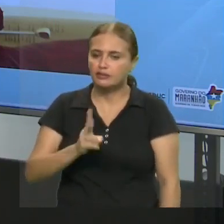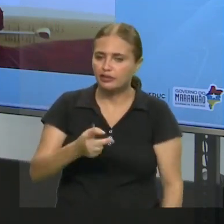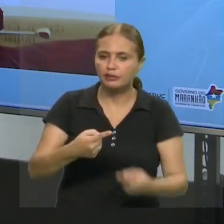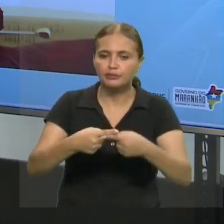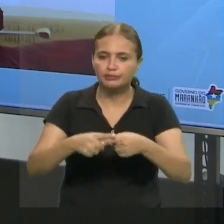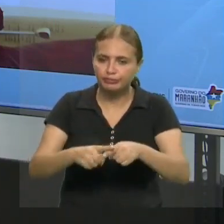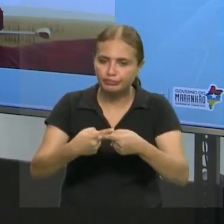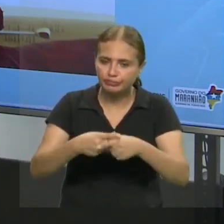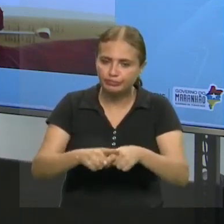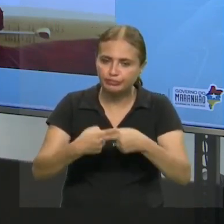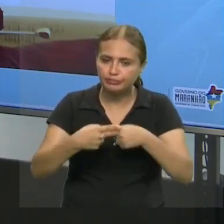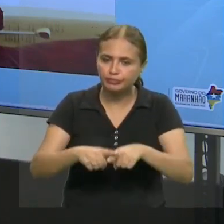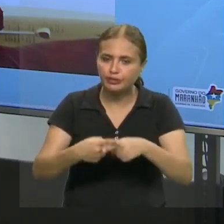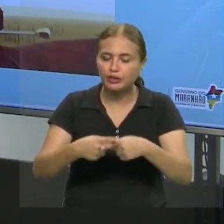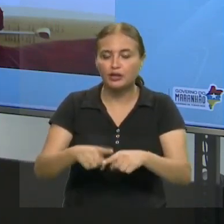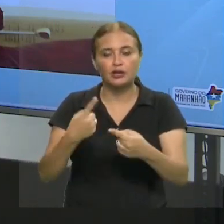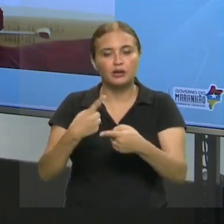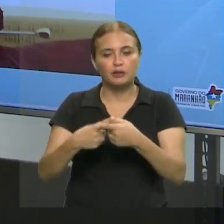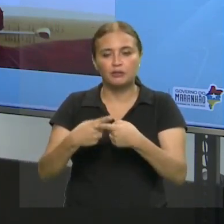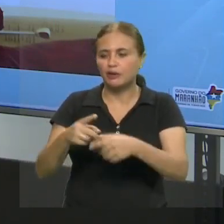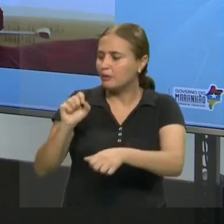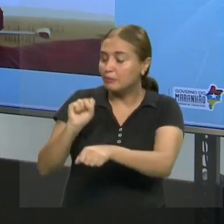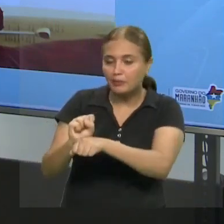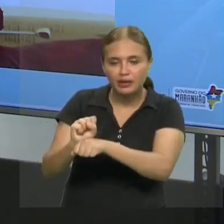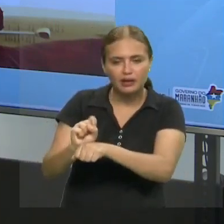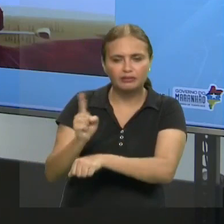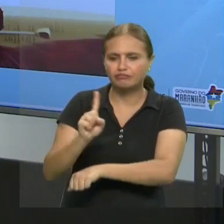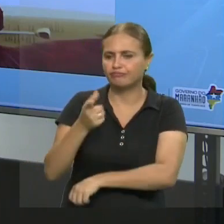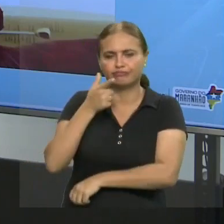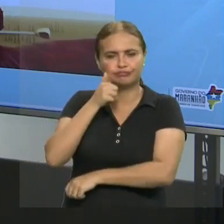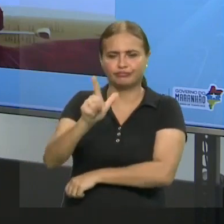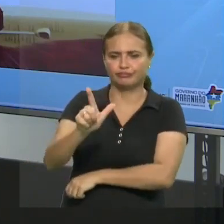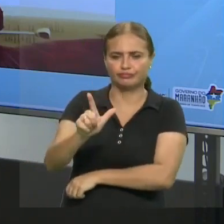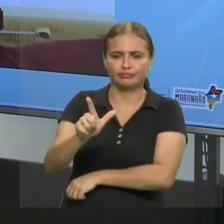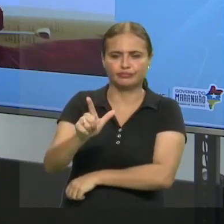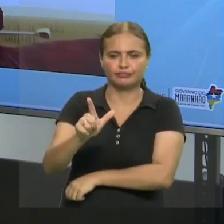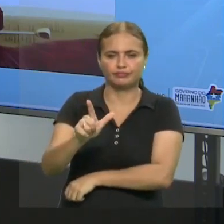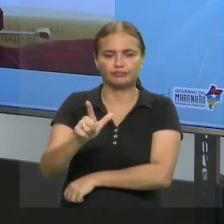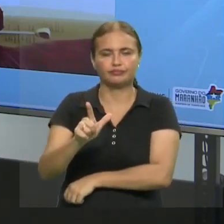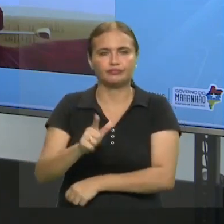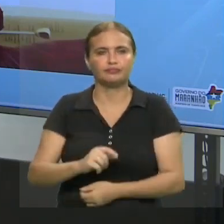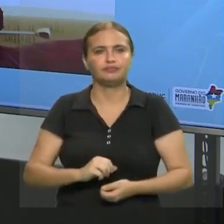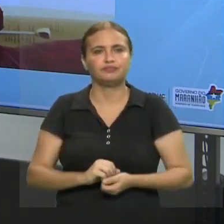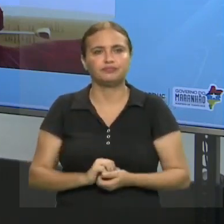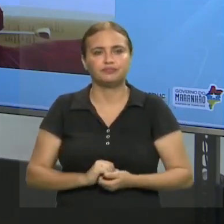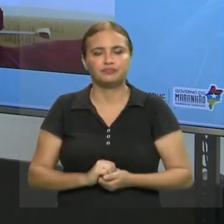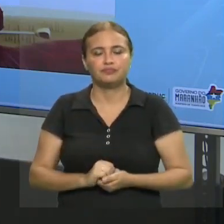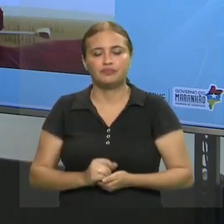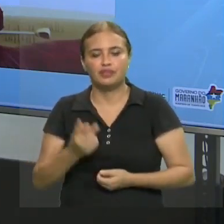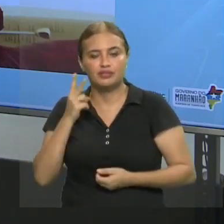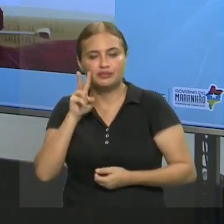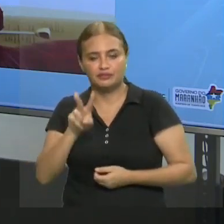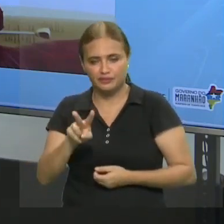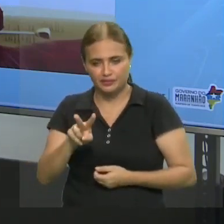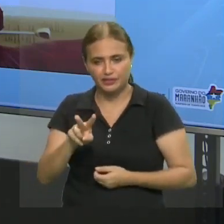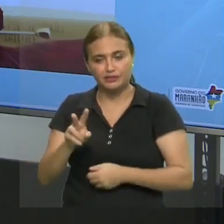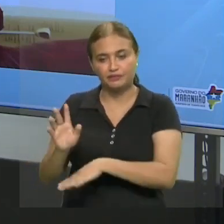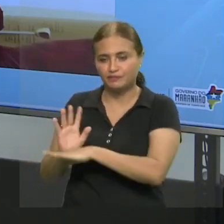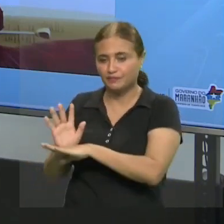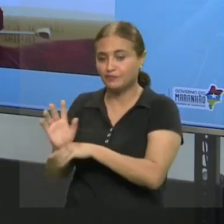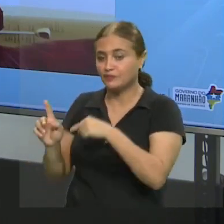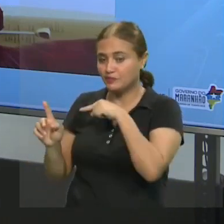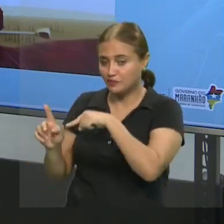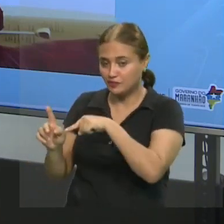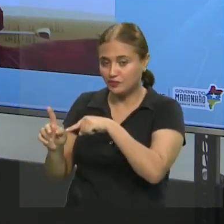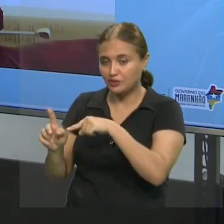tricotando, porque ela não consegue mais parar de fazer essas coisas, né? Então, você vê no videozinho que ela tem